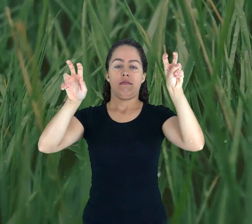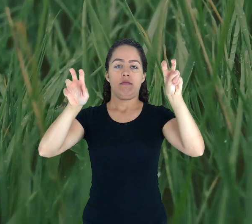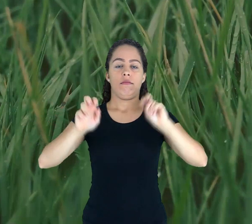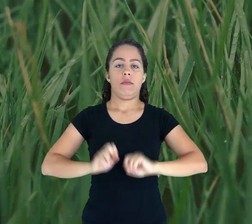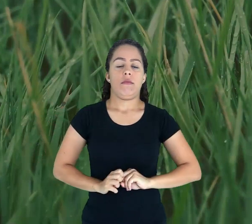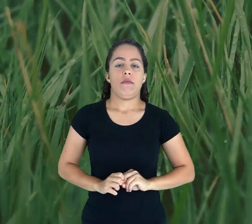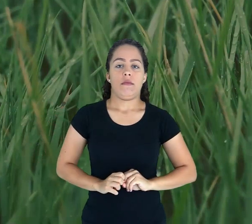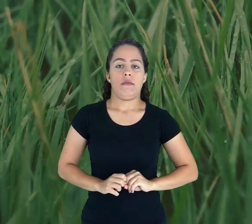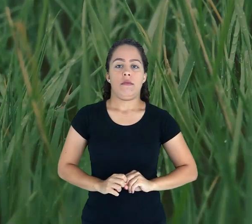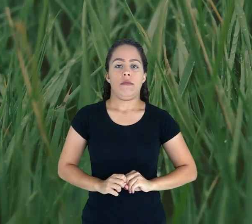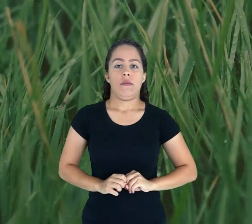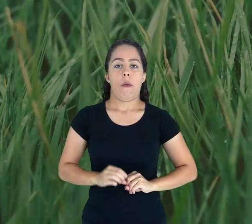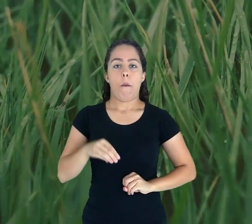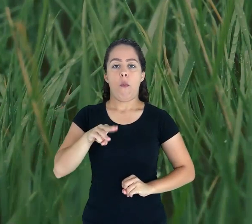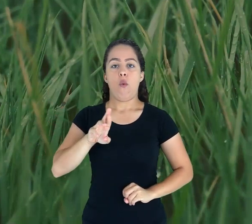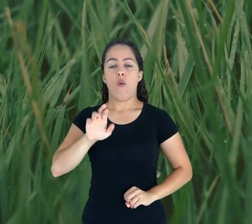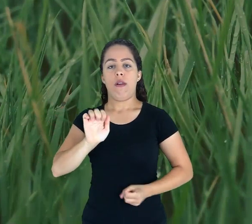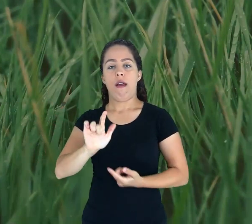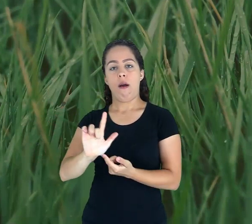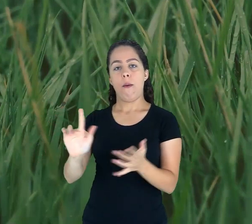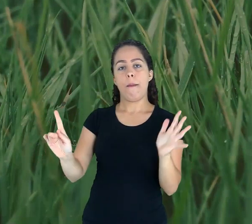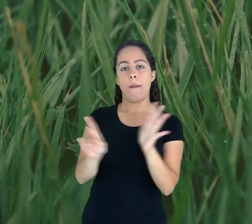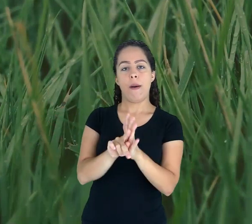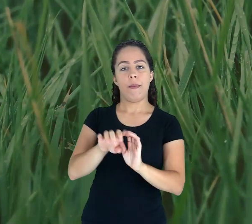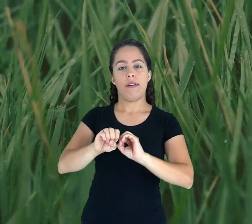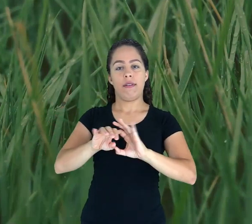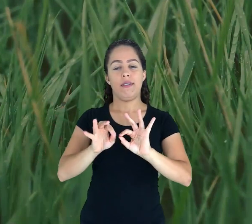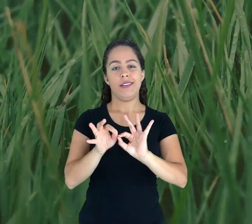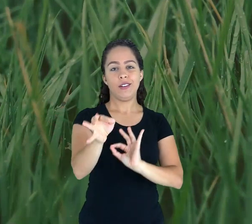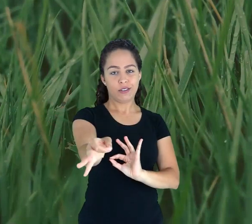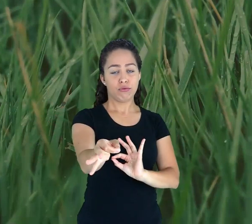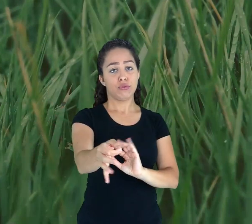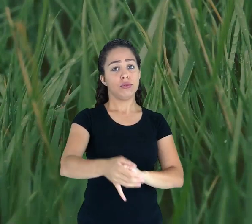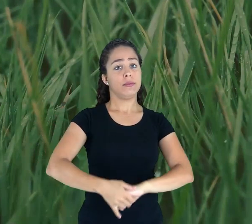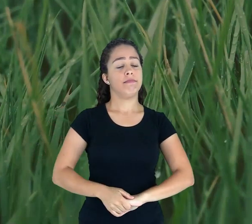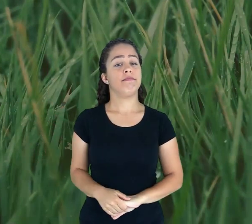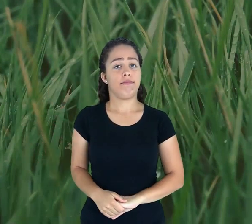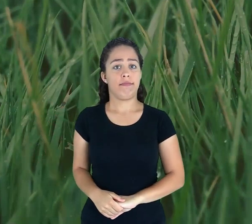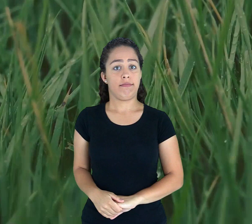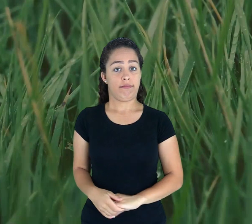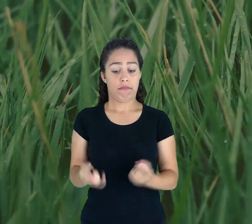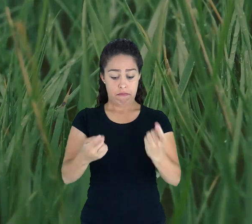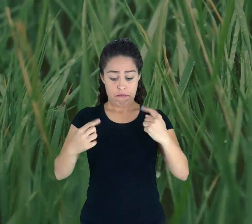mural da EAD. E a descrição é